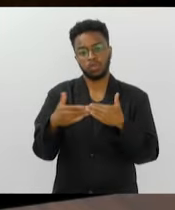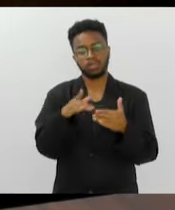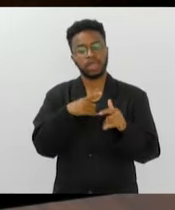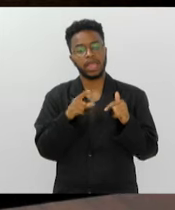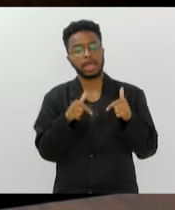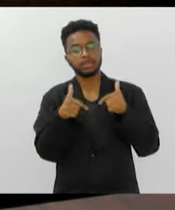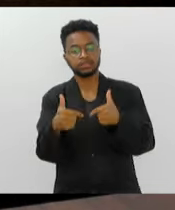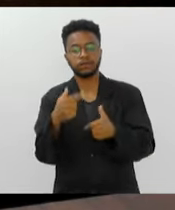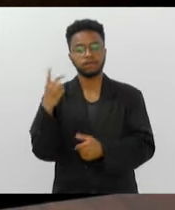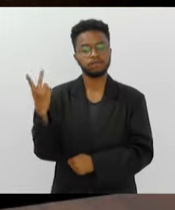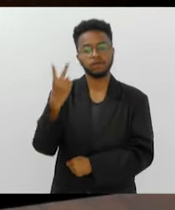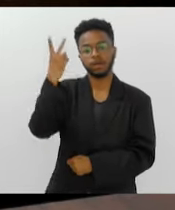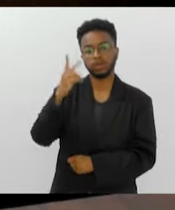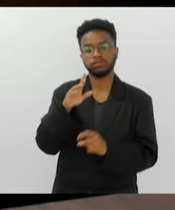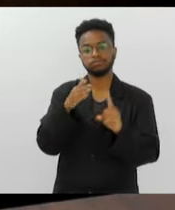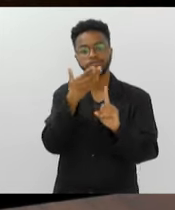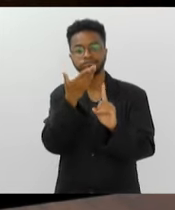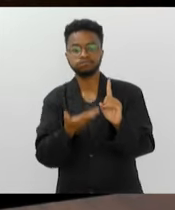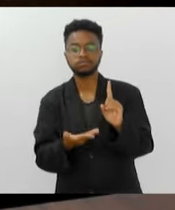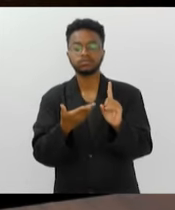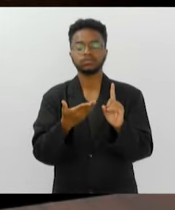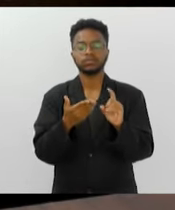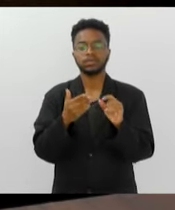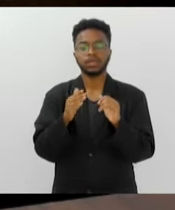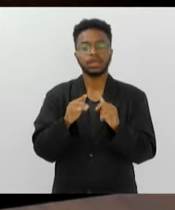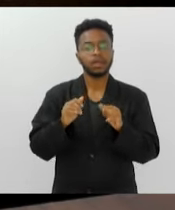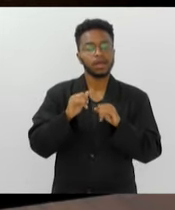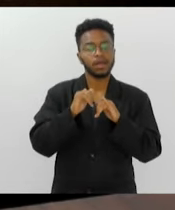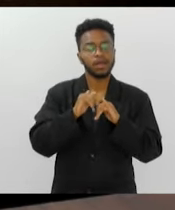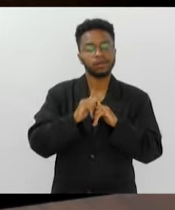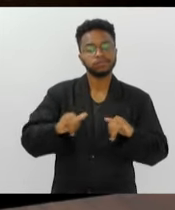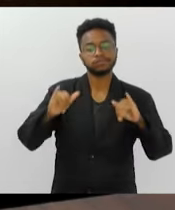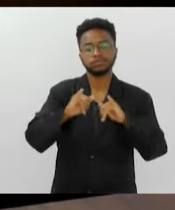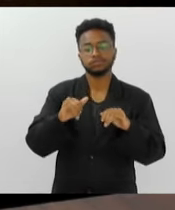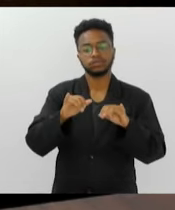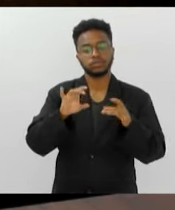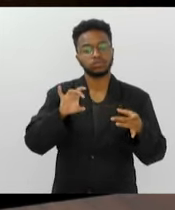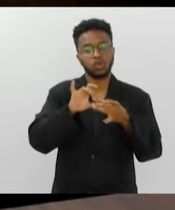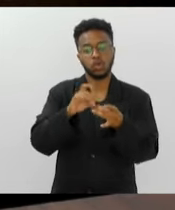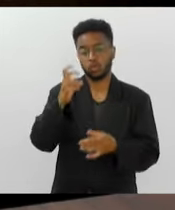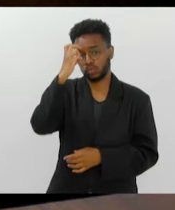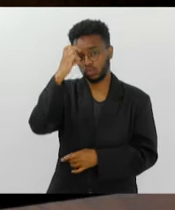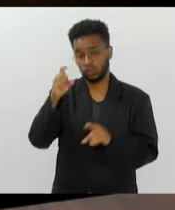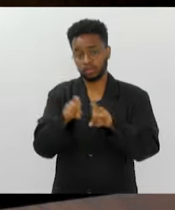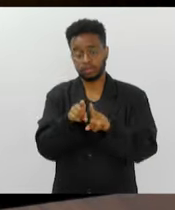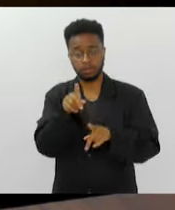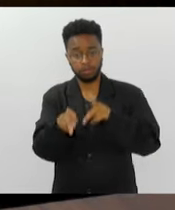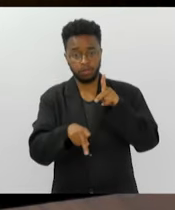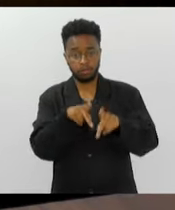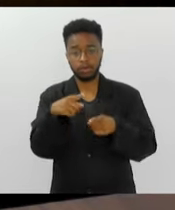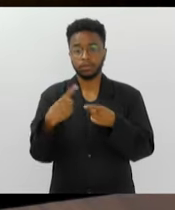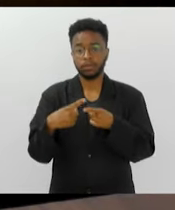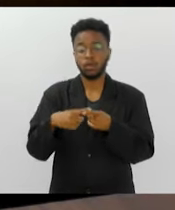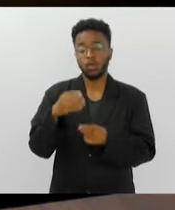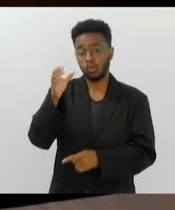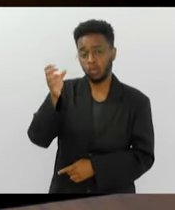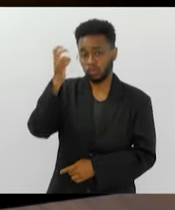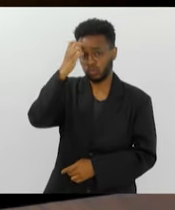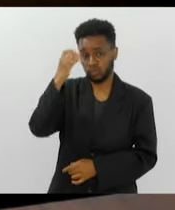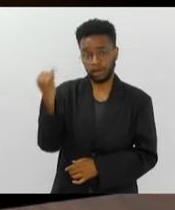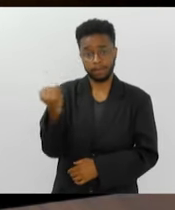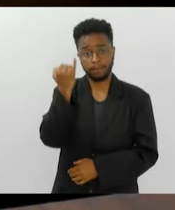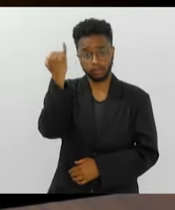de valorização e reconhecimento das manifestações culturais e populares a cultura é importante pra